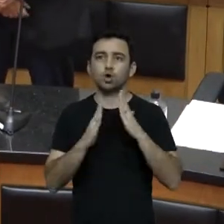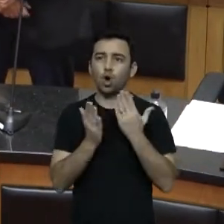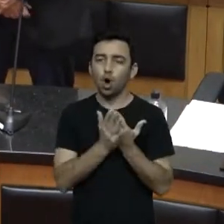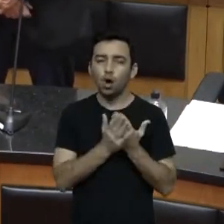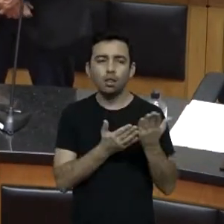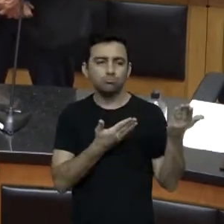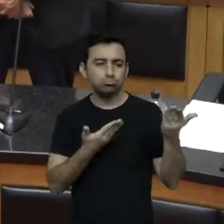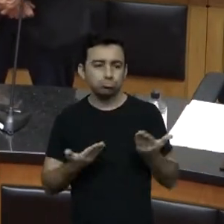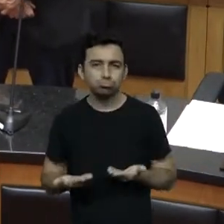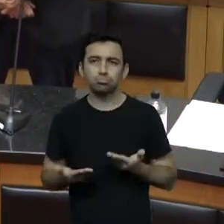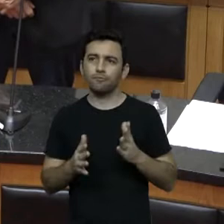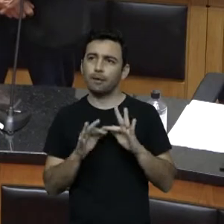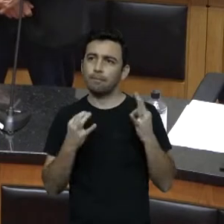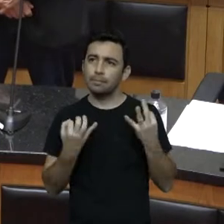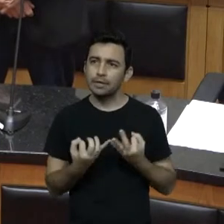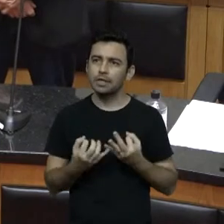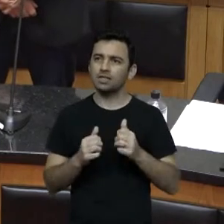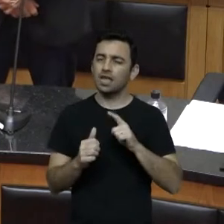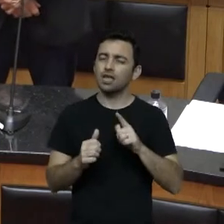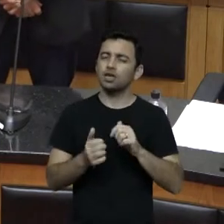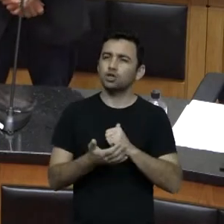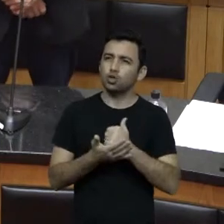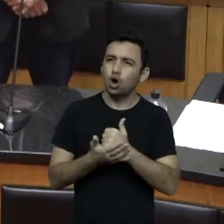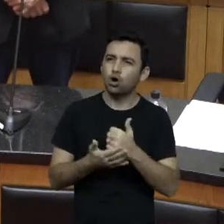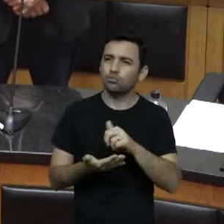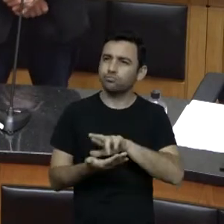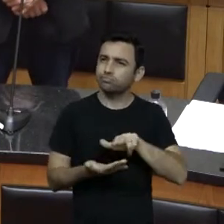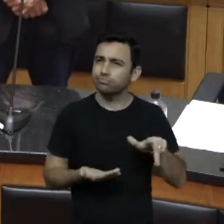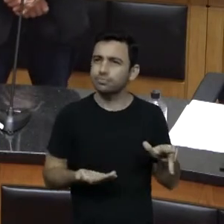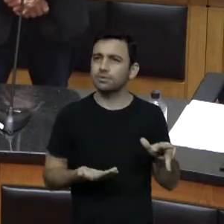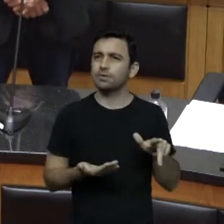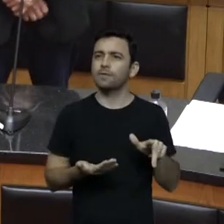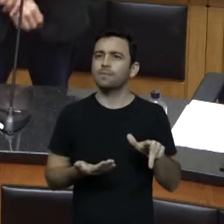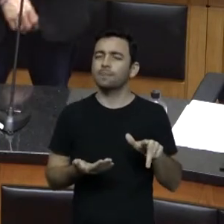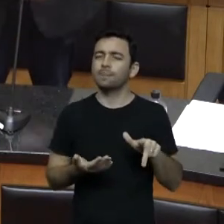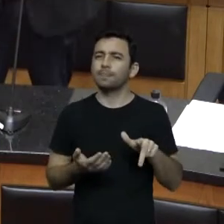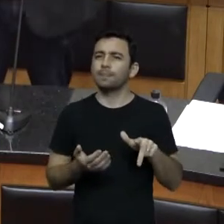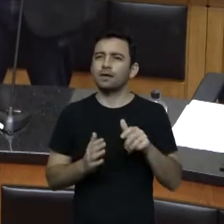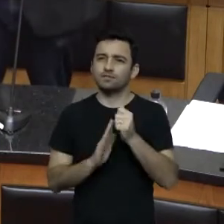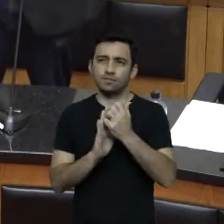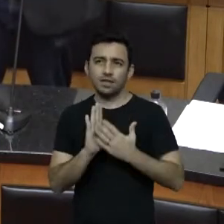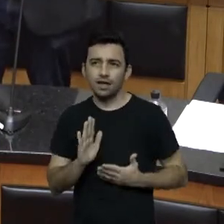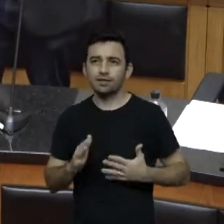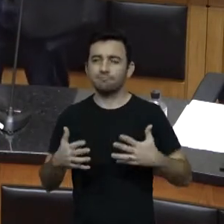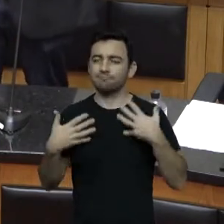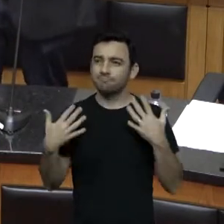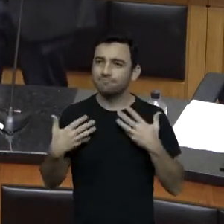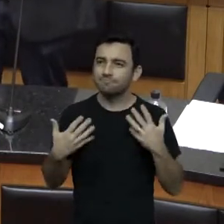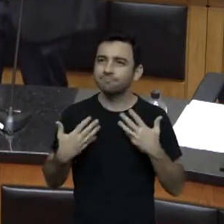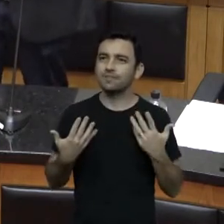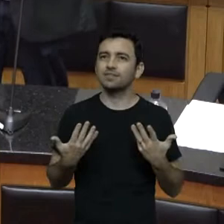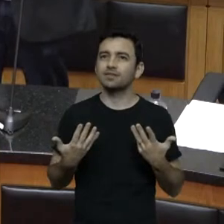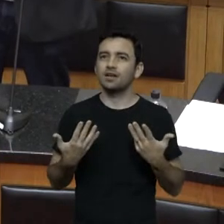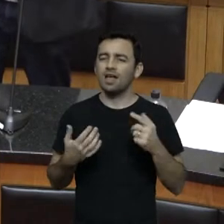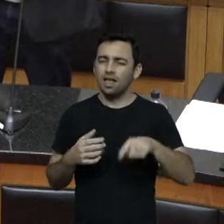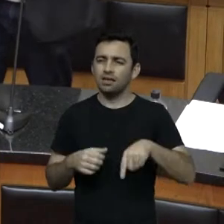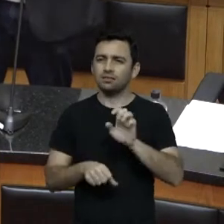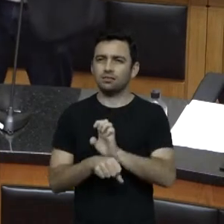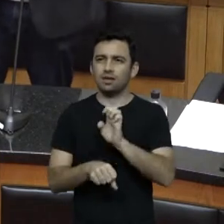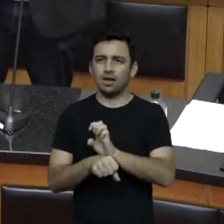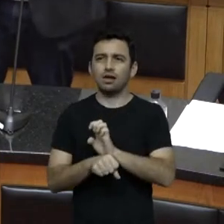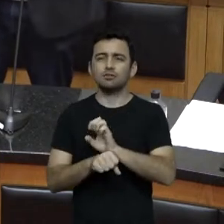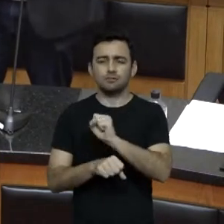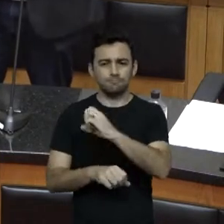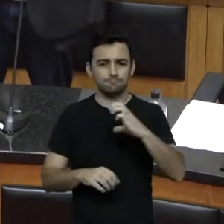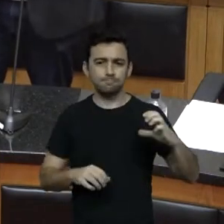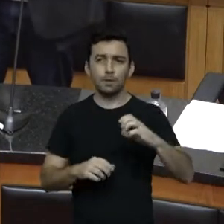família pais as mães com jogos interativos com atividades educacionais mas também recreativas isso mostra o Estado de Santa Catarina sendo